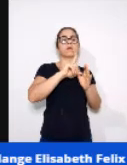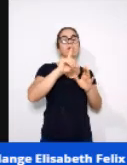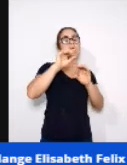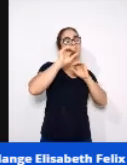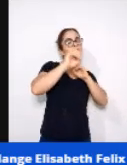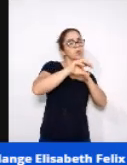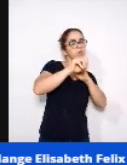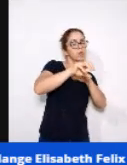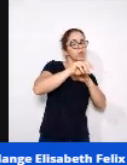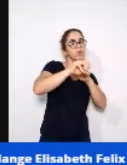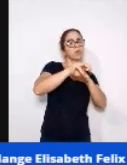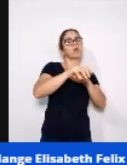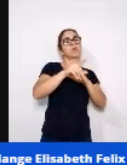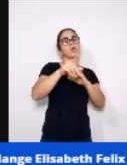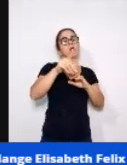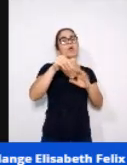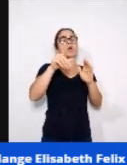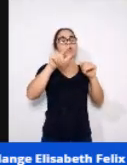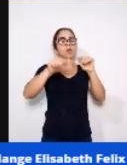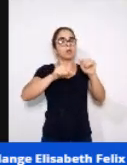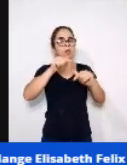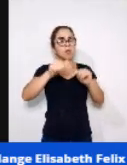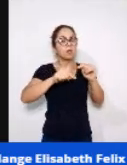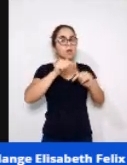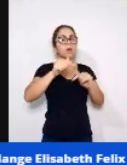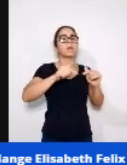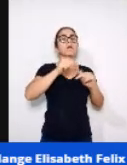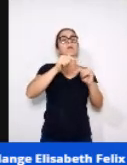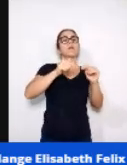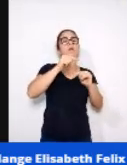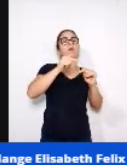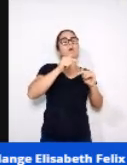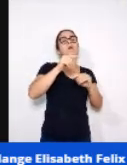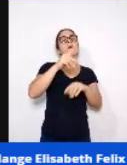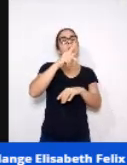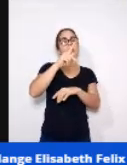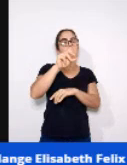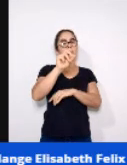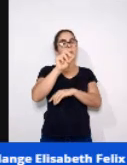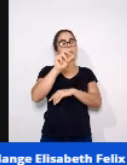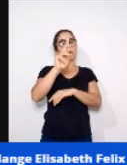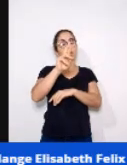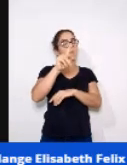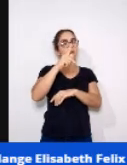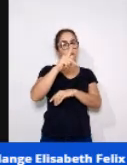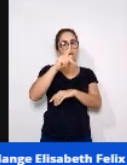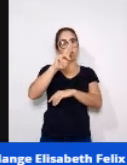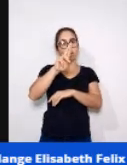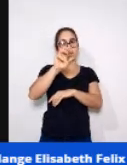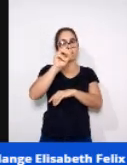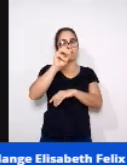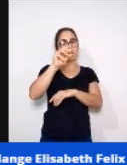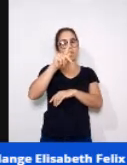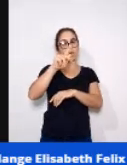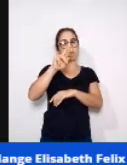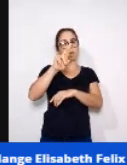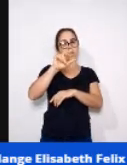que eu preciso trabalhar, que é a propriedade de potências ou a propriedade de